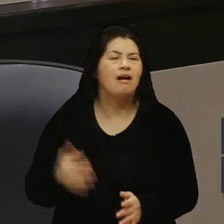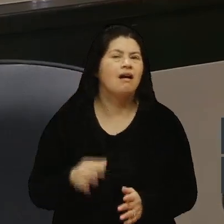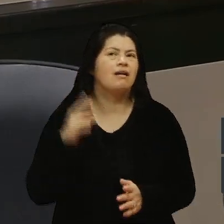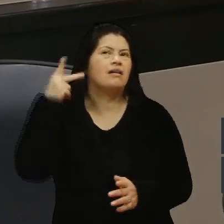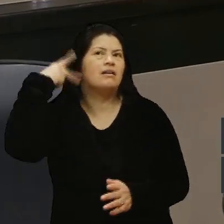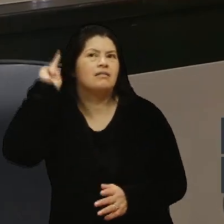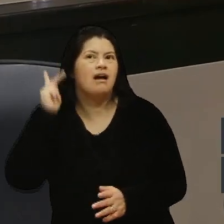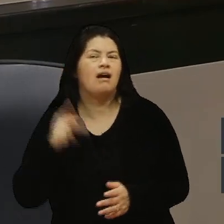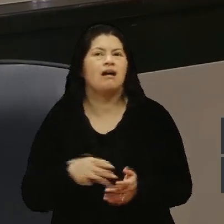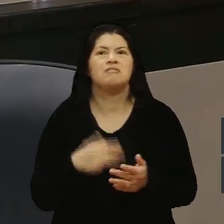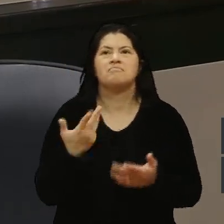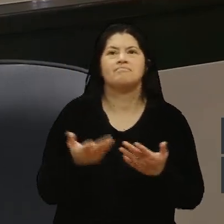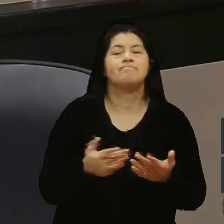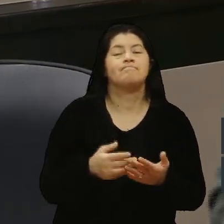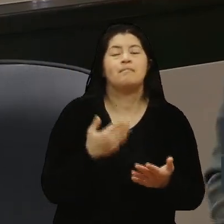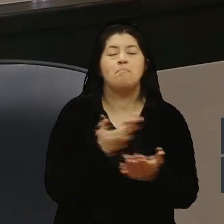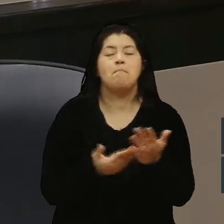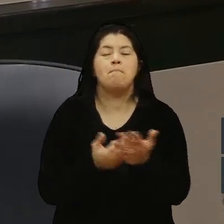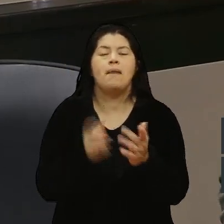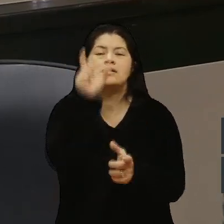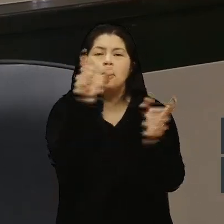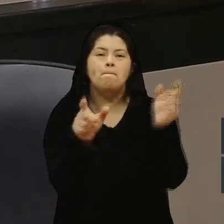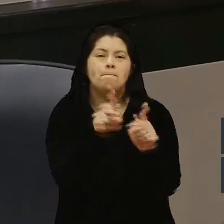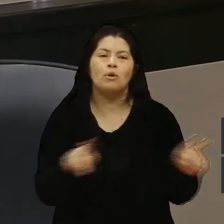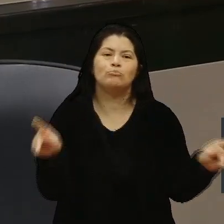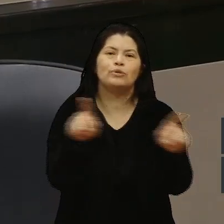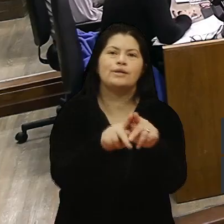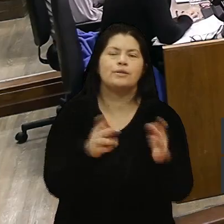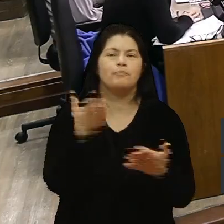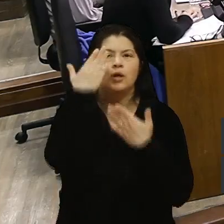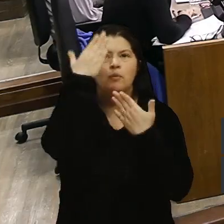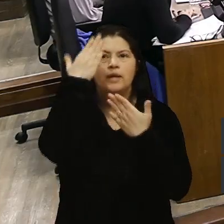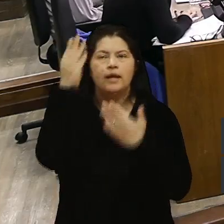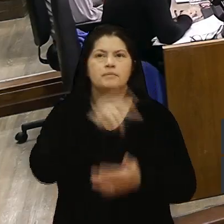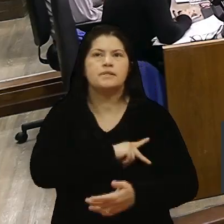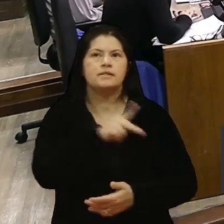oposição. Quem perde com isso é a população, infelizmente. Obrigado, presidente. Próximo vereador.